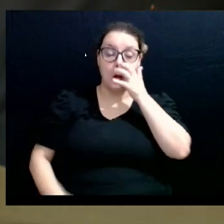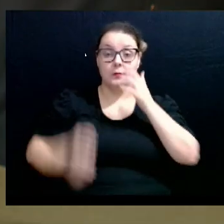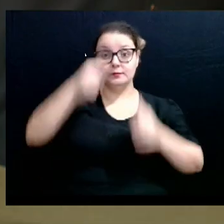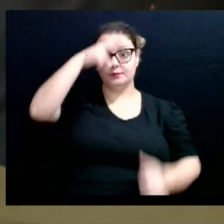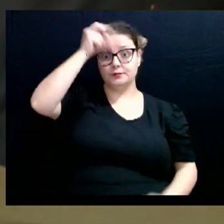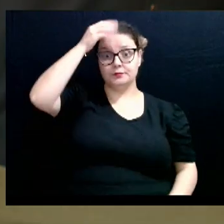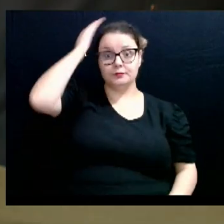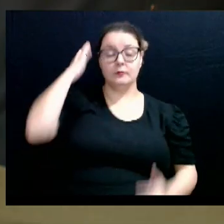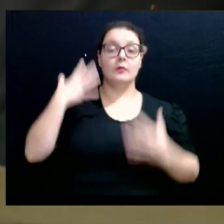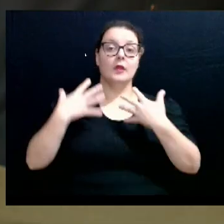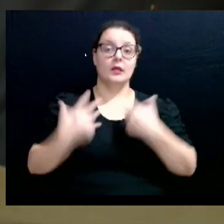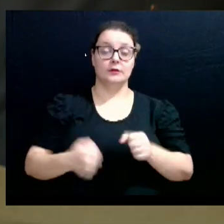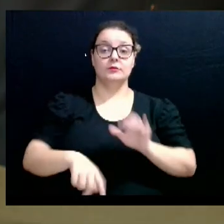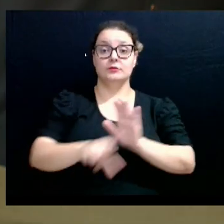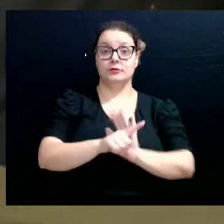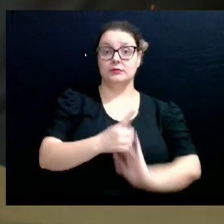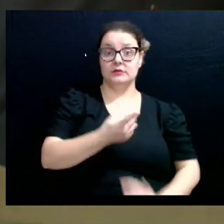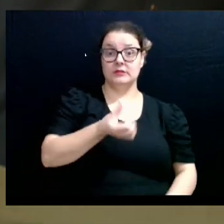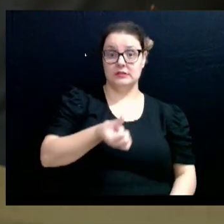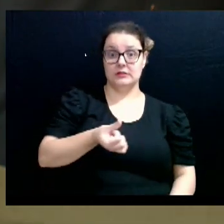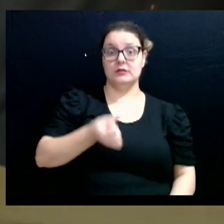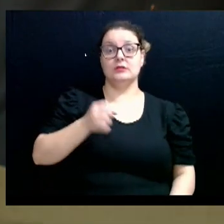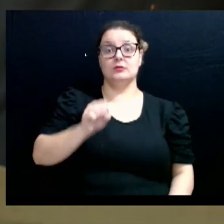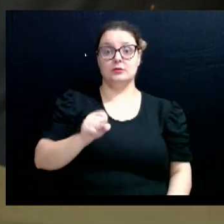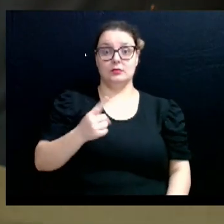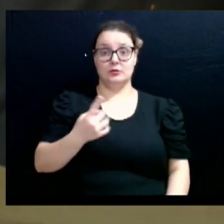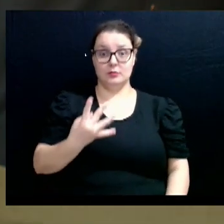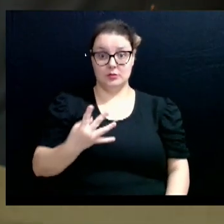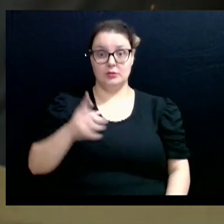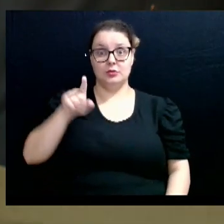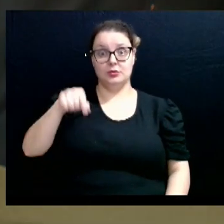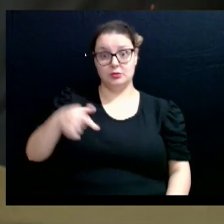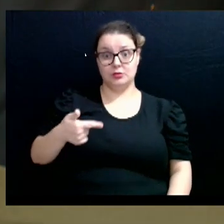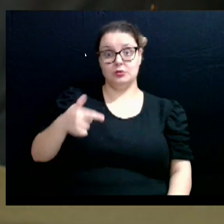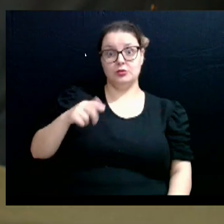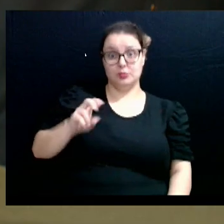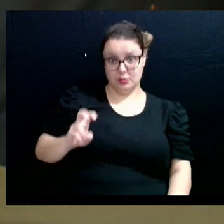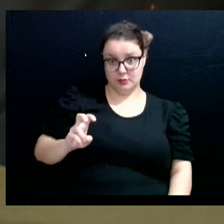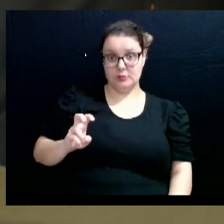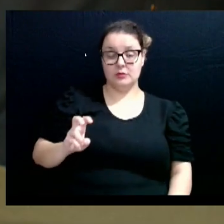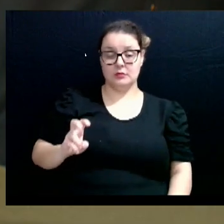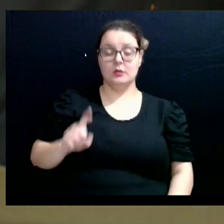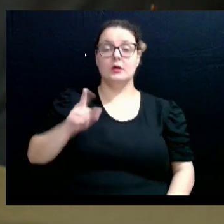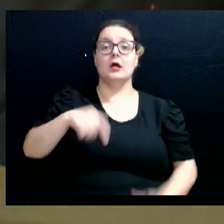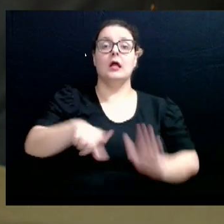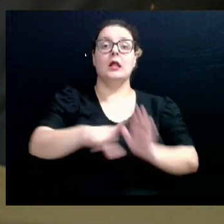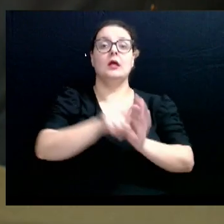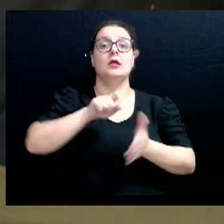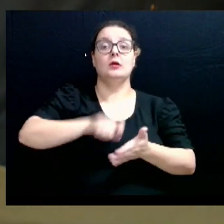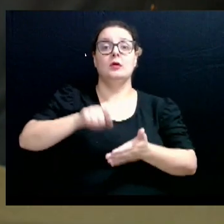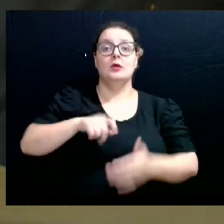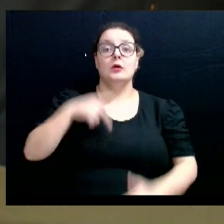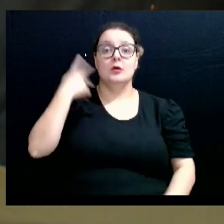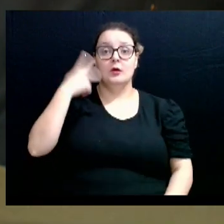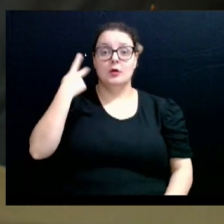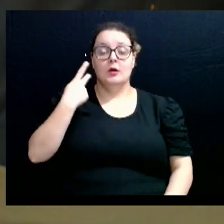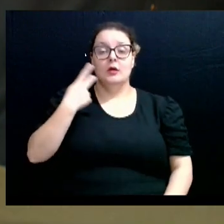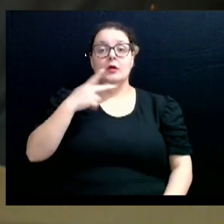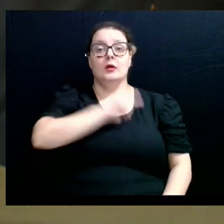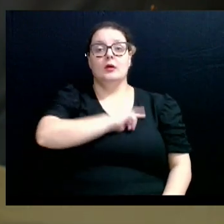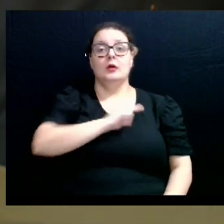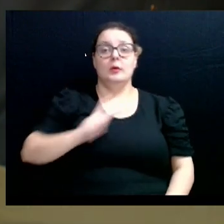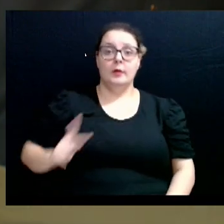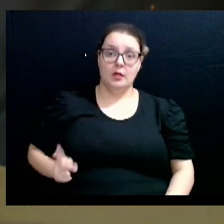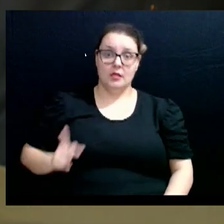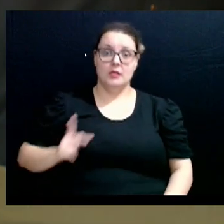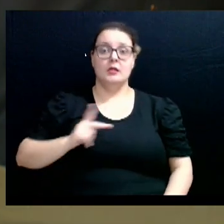Lei 16.814 de 2025. Essa lei é de autoria do vereador e presidente da Câmara, Luiz Rossini, e é